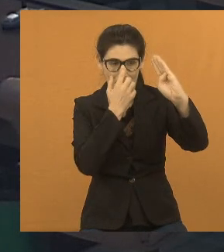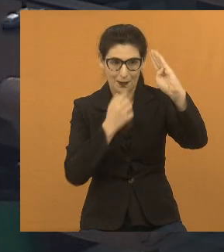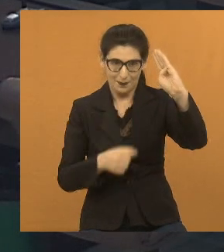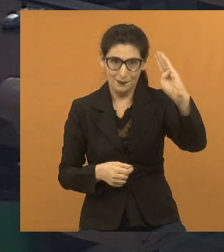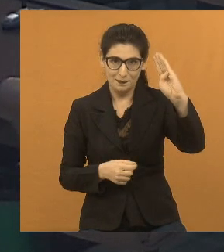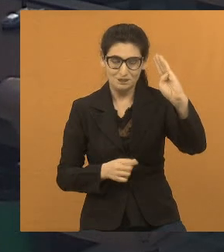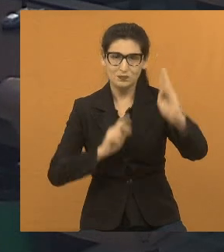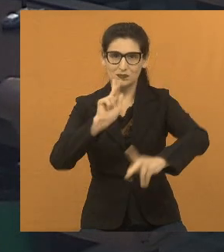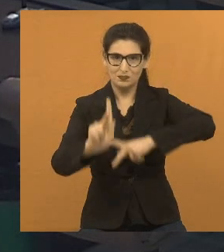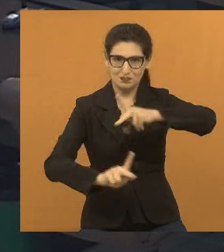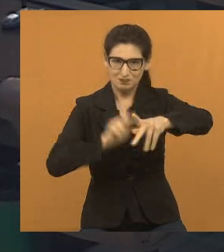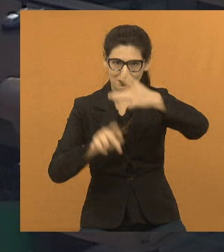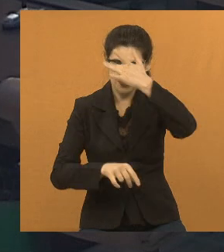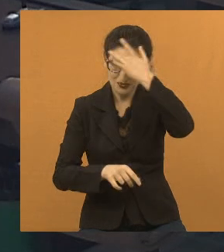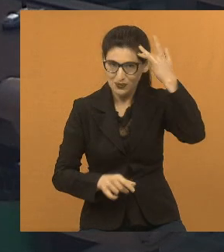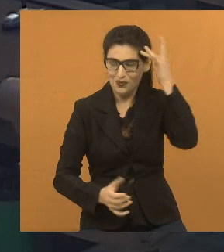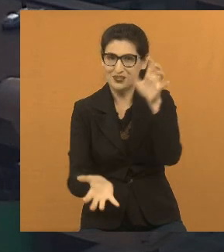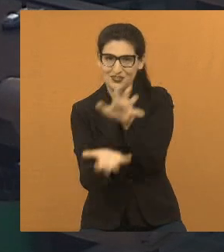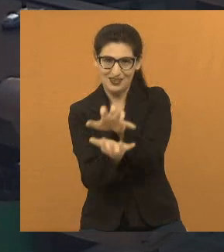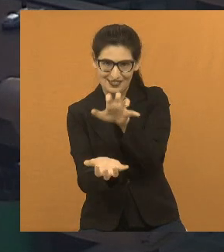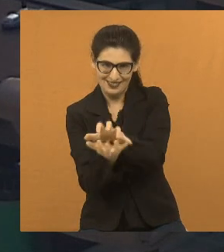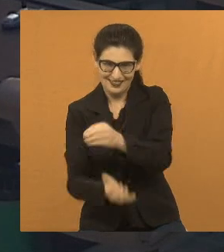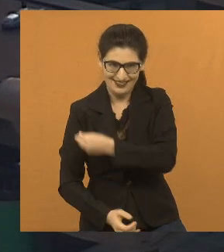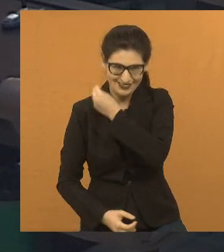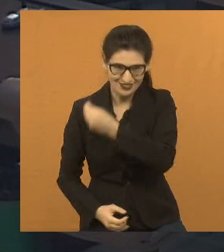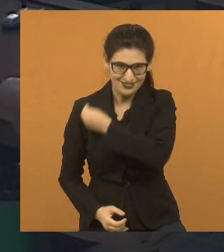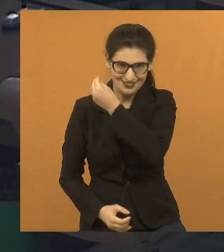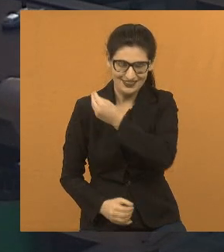principalmente a população de Jacareí,